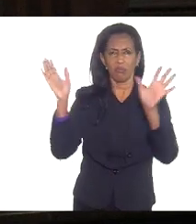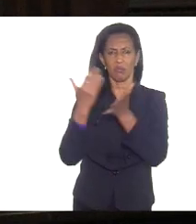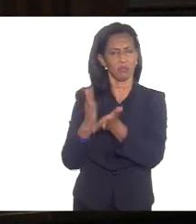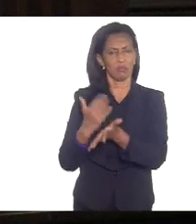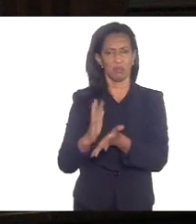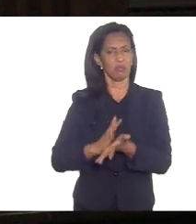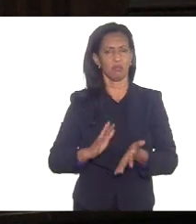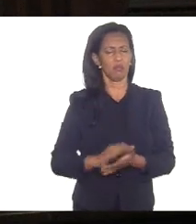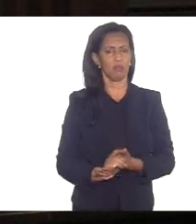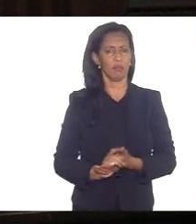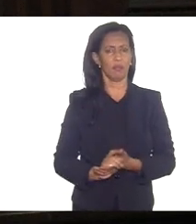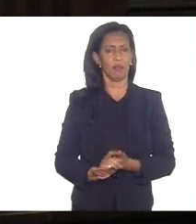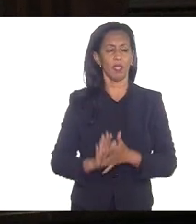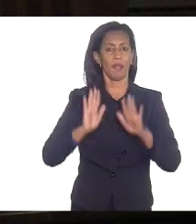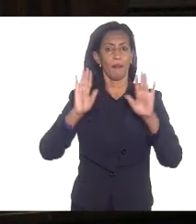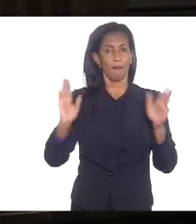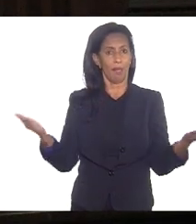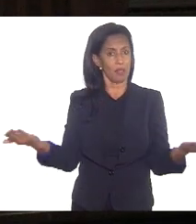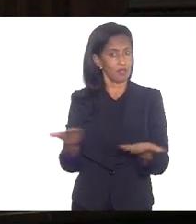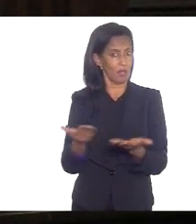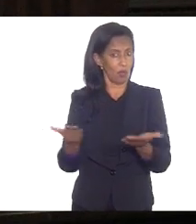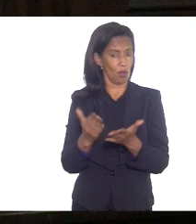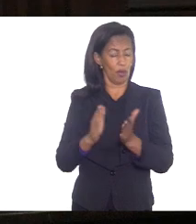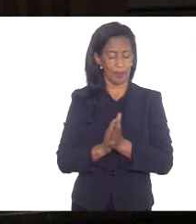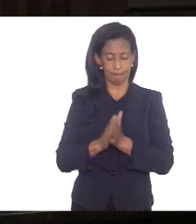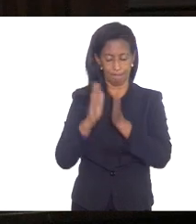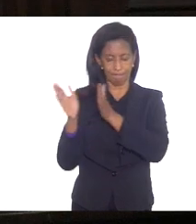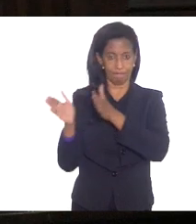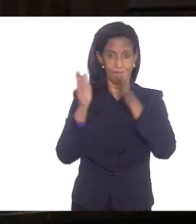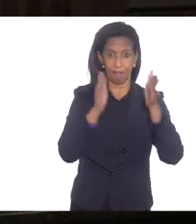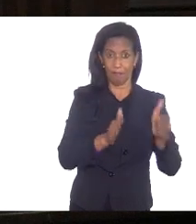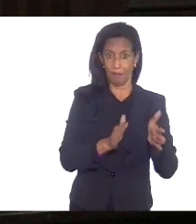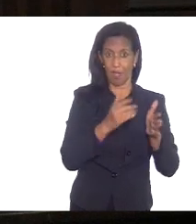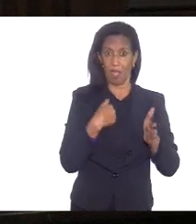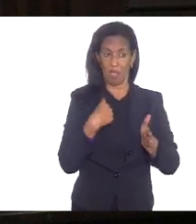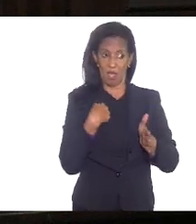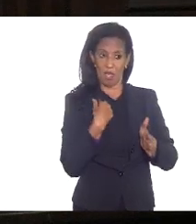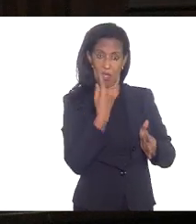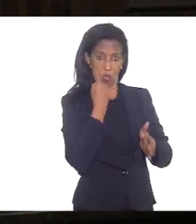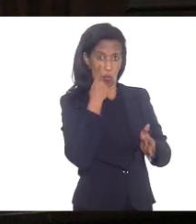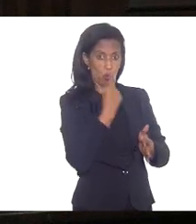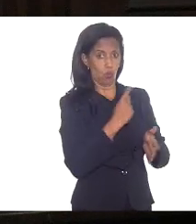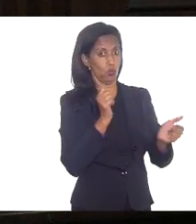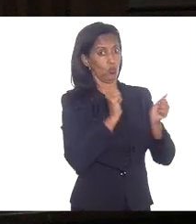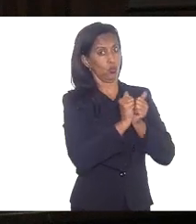disso. Mas passo agora, então, a fazer a defesa do padre.